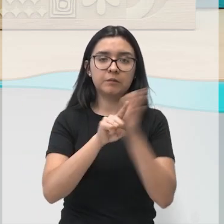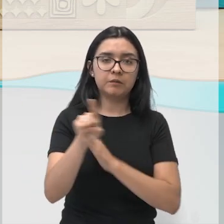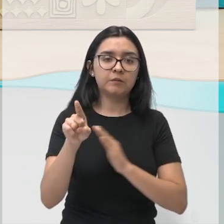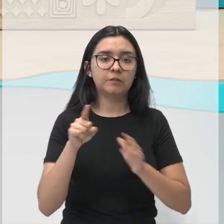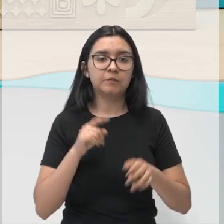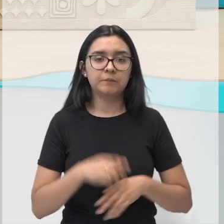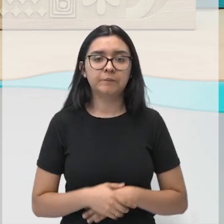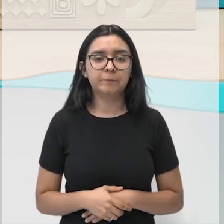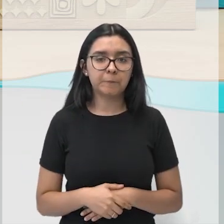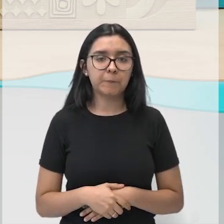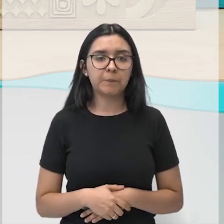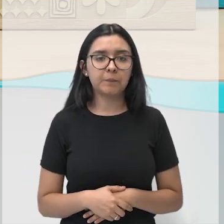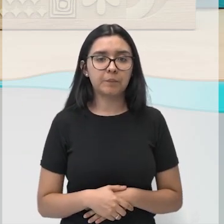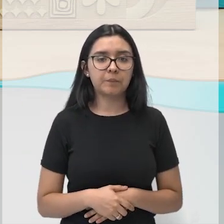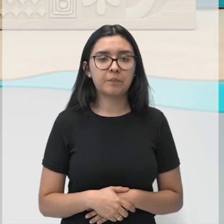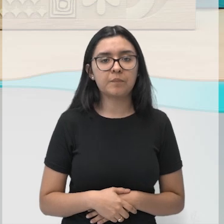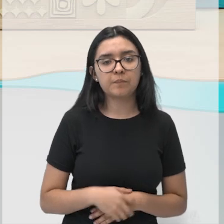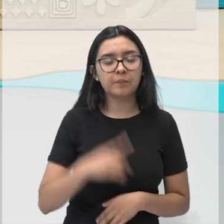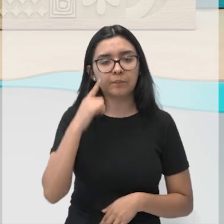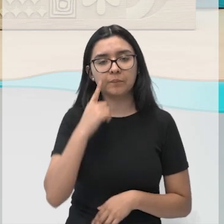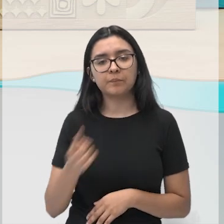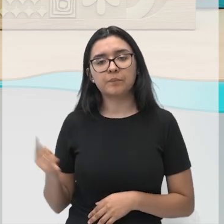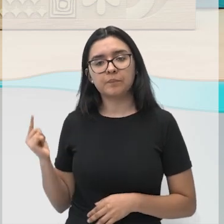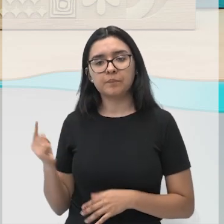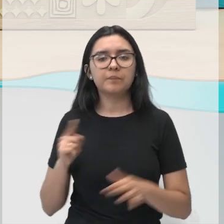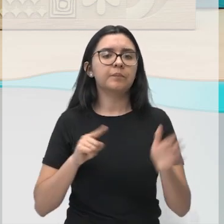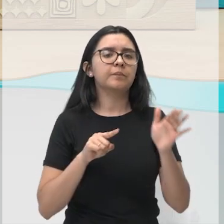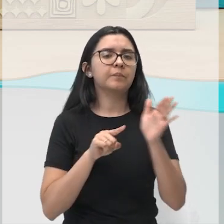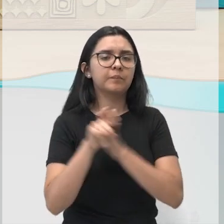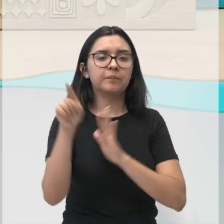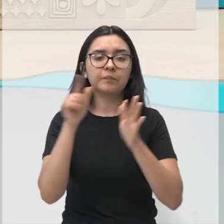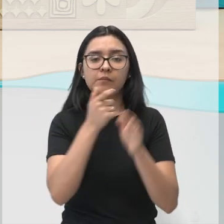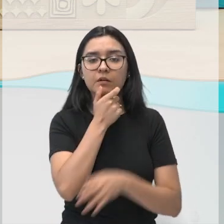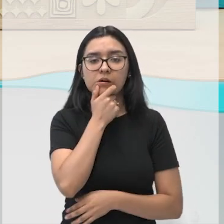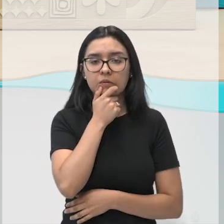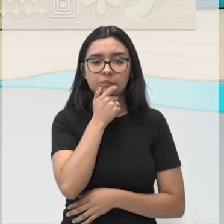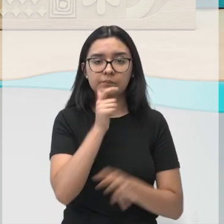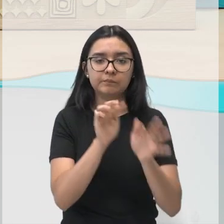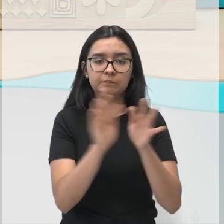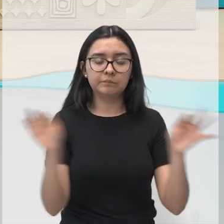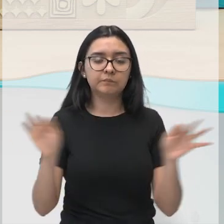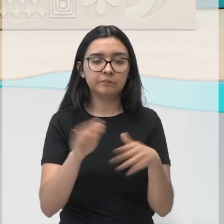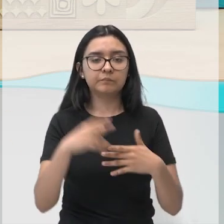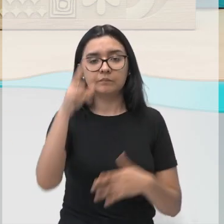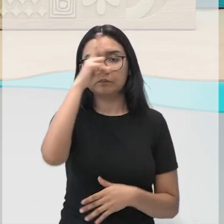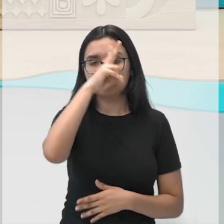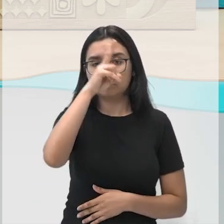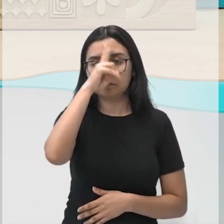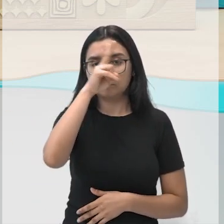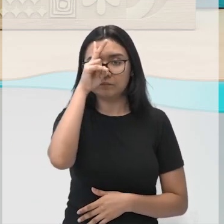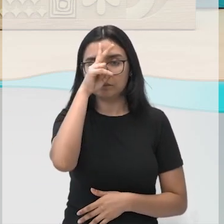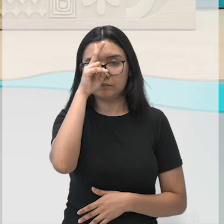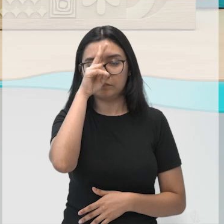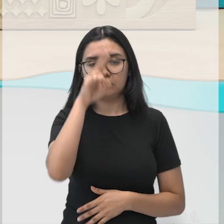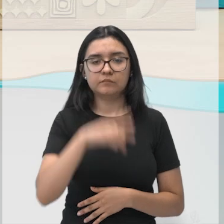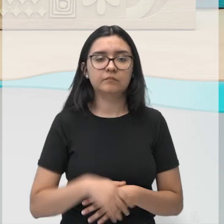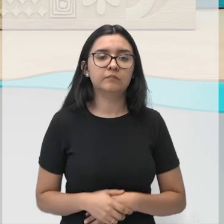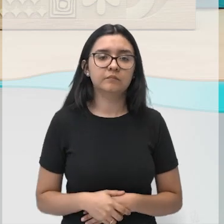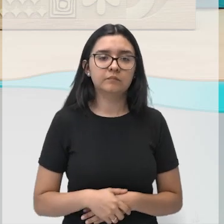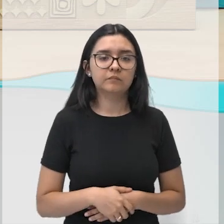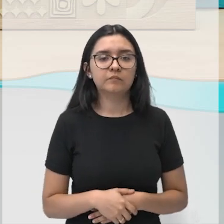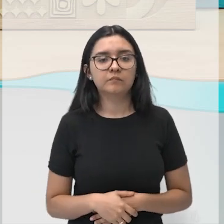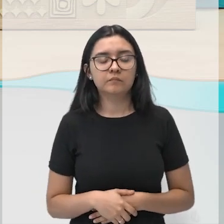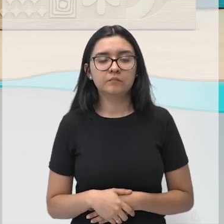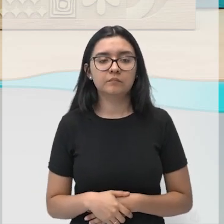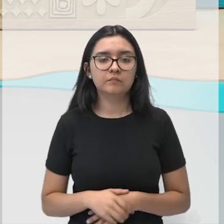próxima. What does Anita do? What does Anita do? Lembra que what do you do? What does